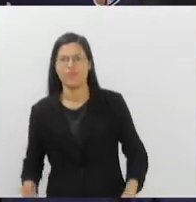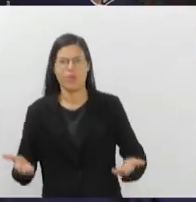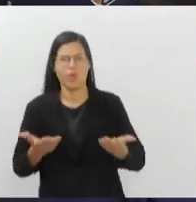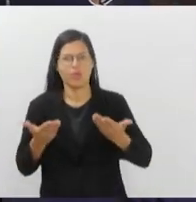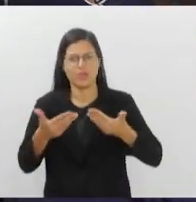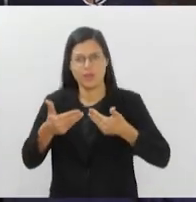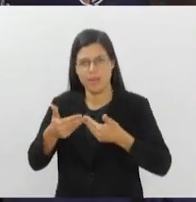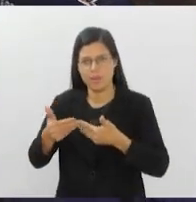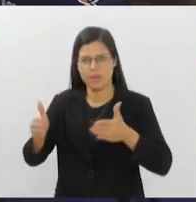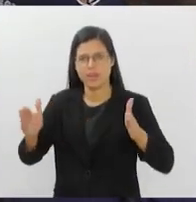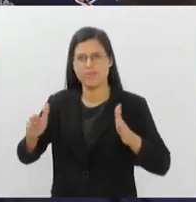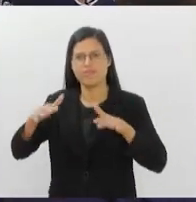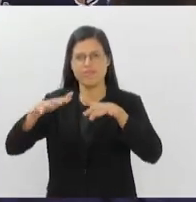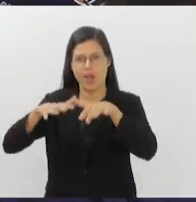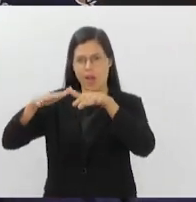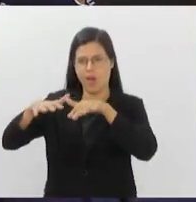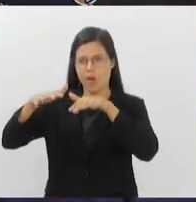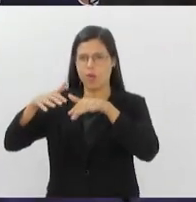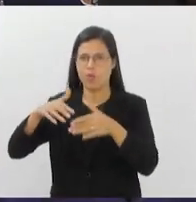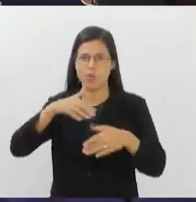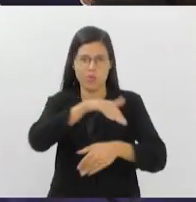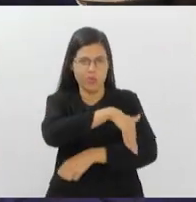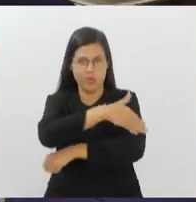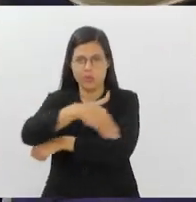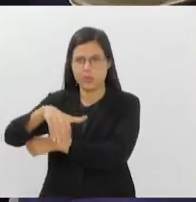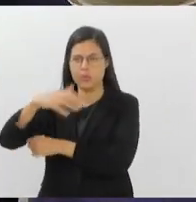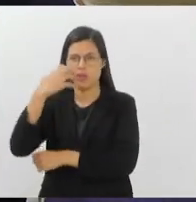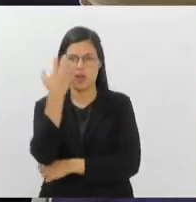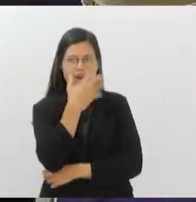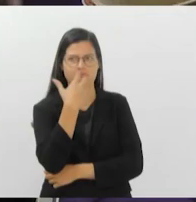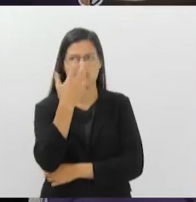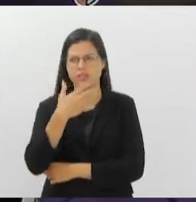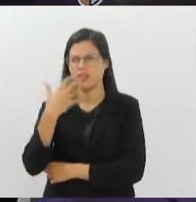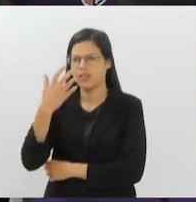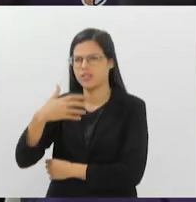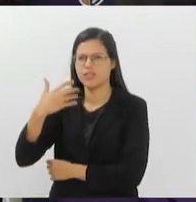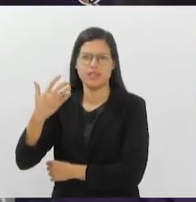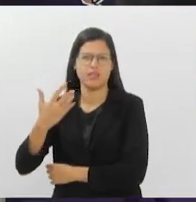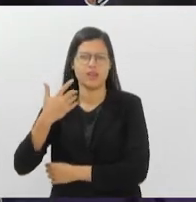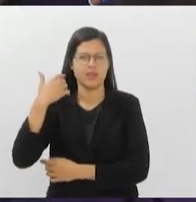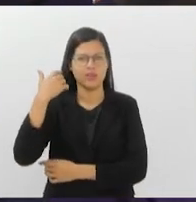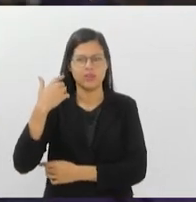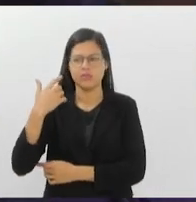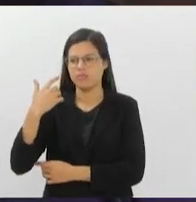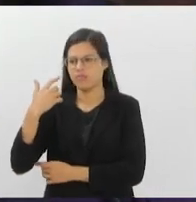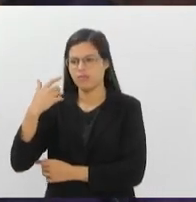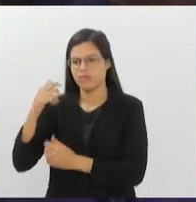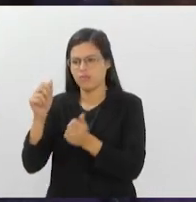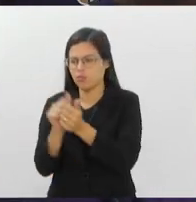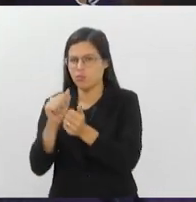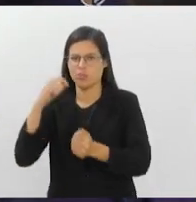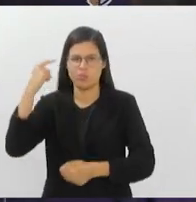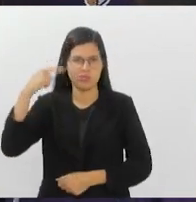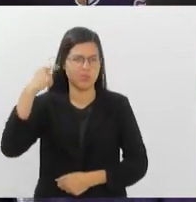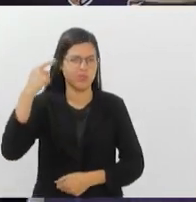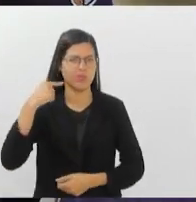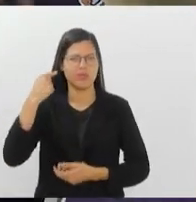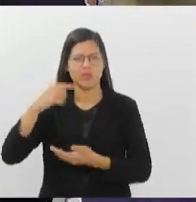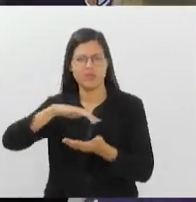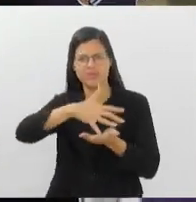vou sair às ruas, cantando junto com loucura, o samba celebrando